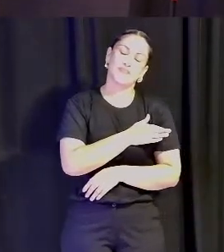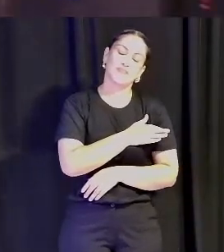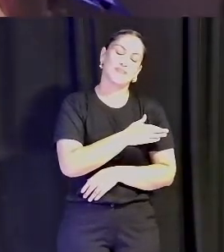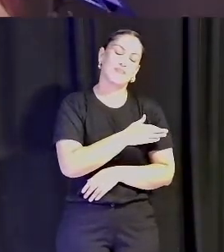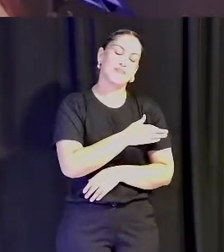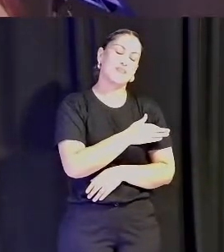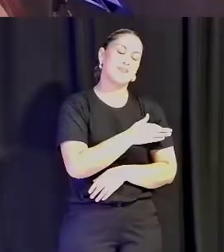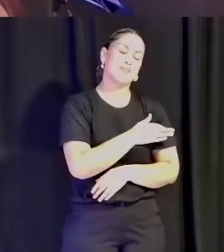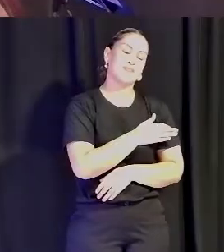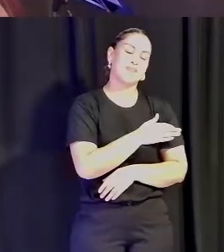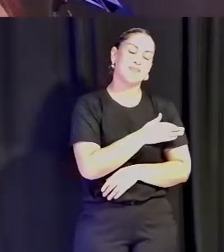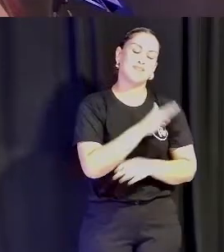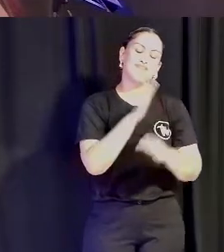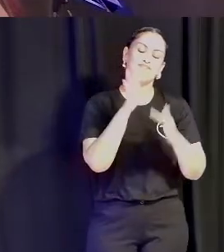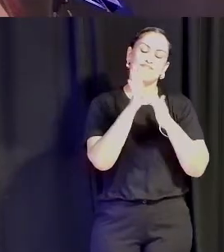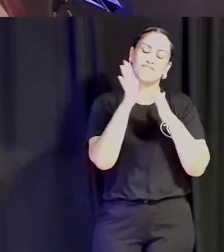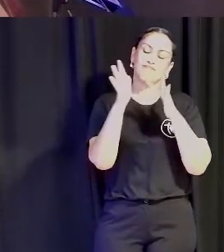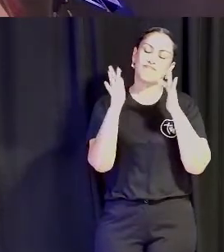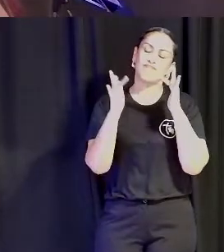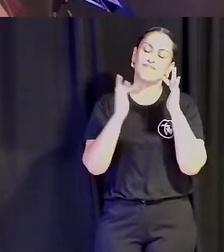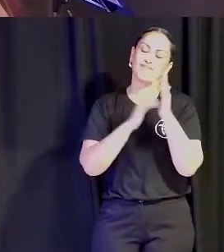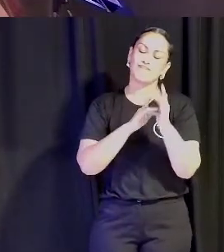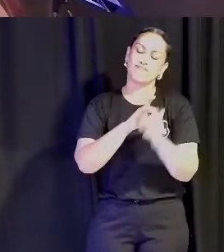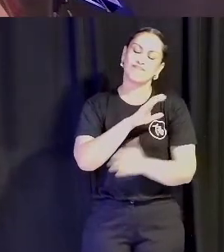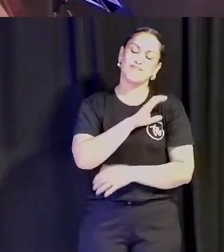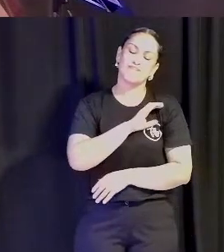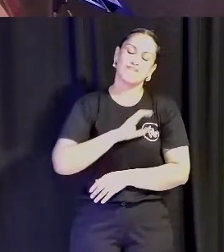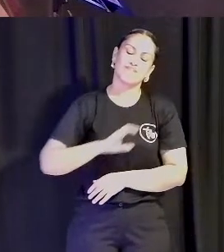Deus. Jesus Cristo